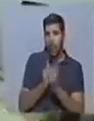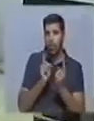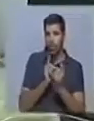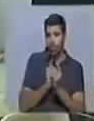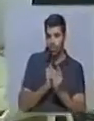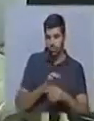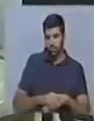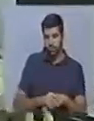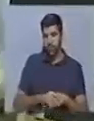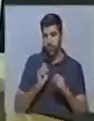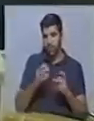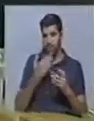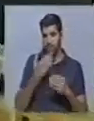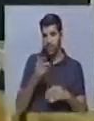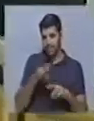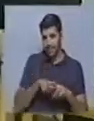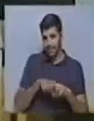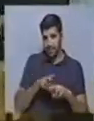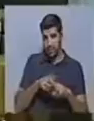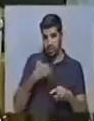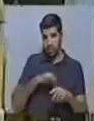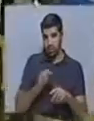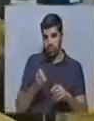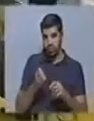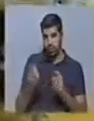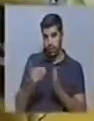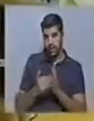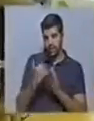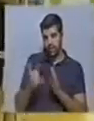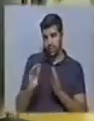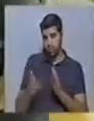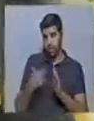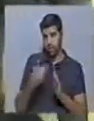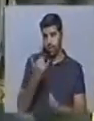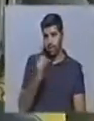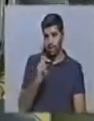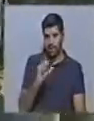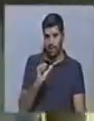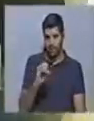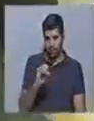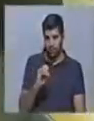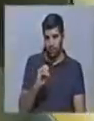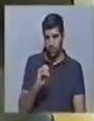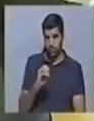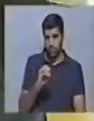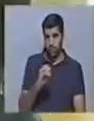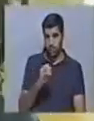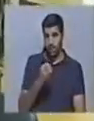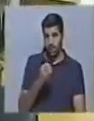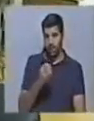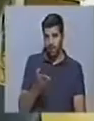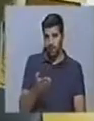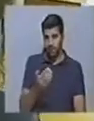bem. Então, eu vou-lhe pedir, por favor, para que se sente. Já temos o nosso próximo paciente, entre aspas. É o Tiago. Tiago. Exato. Força,